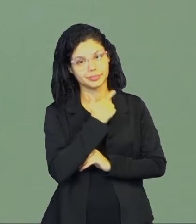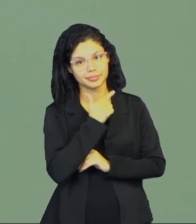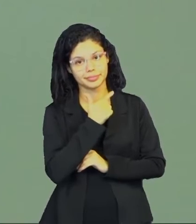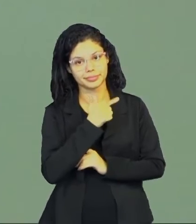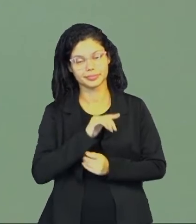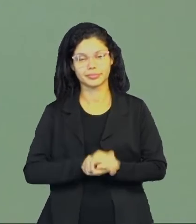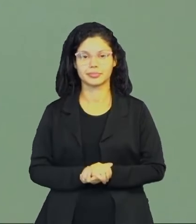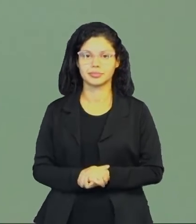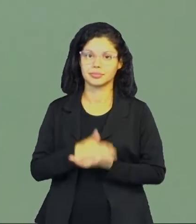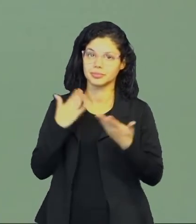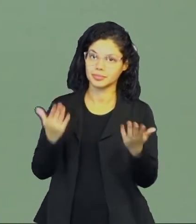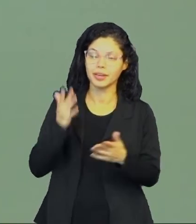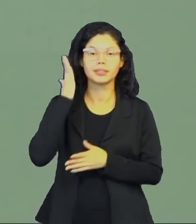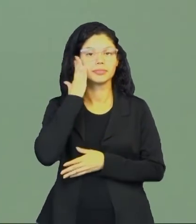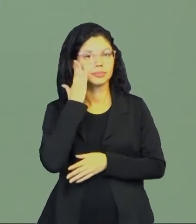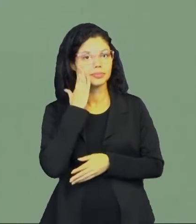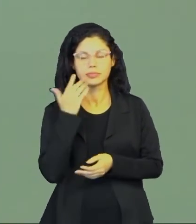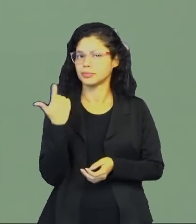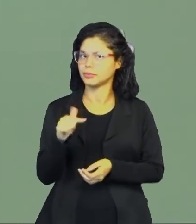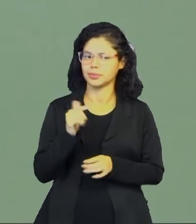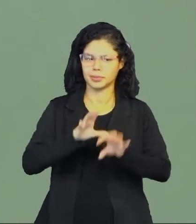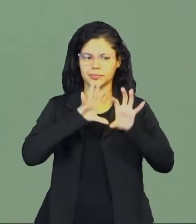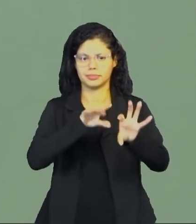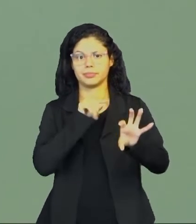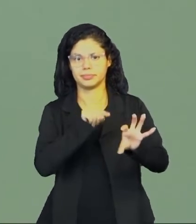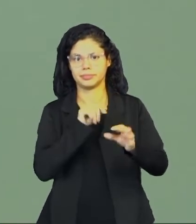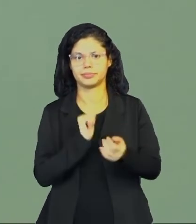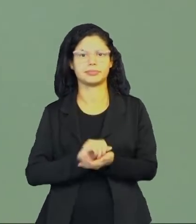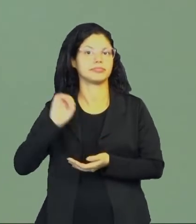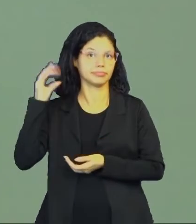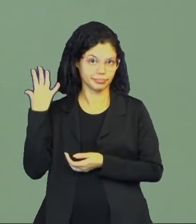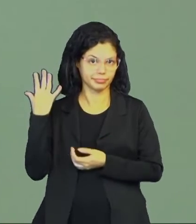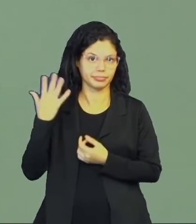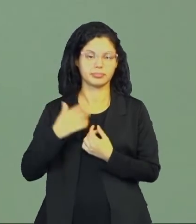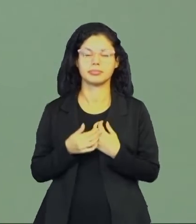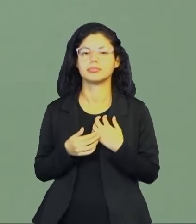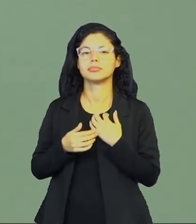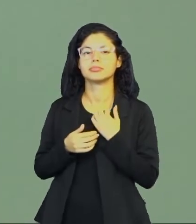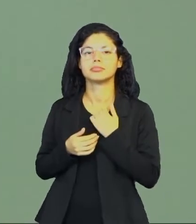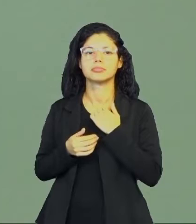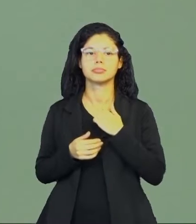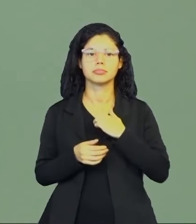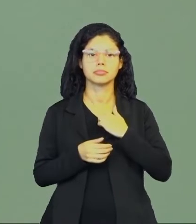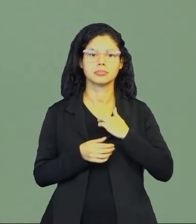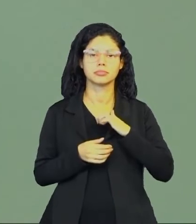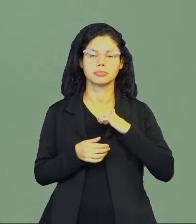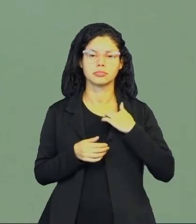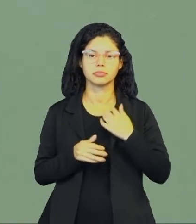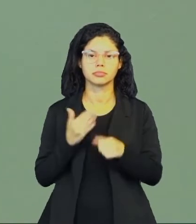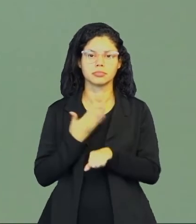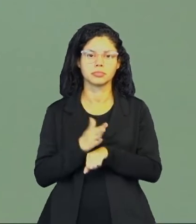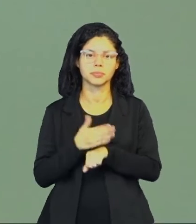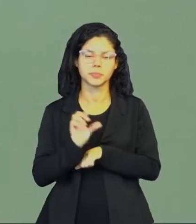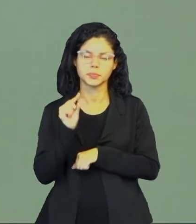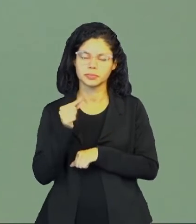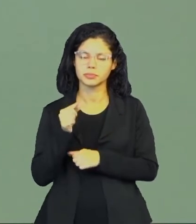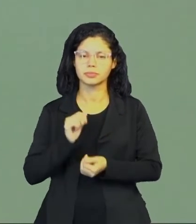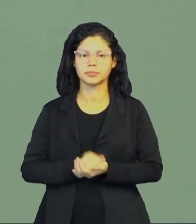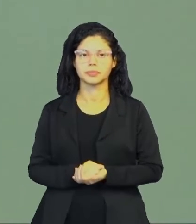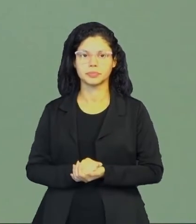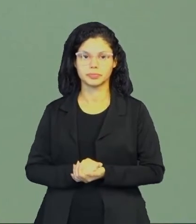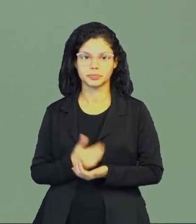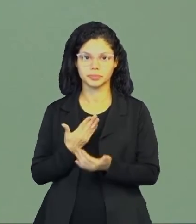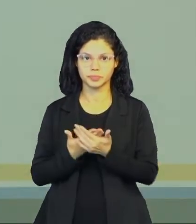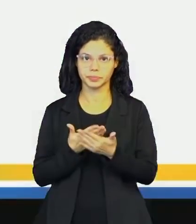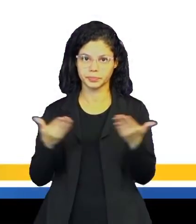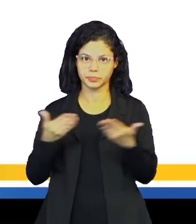morrendo de rir, né? Dando a entender que não é bem assim que tem acontecido. Vamos exercitar um pouco do que nós aprendemos na